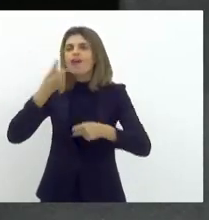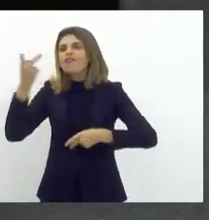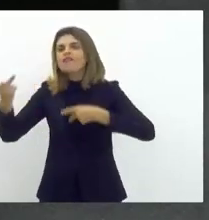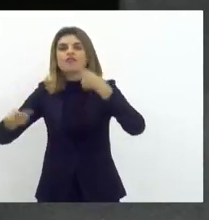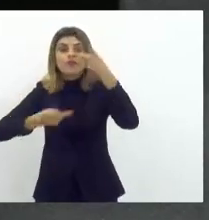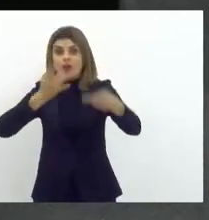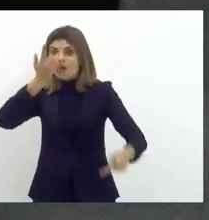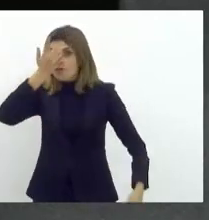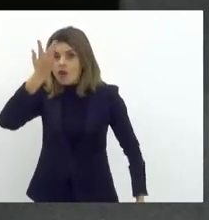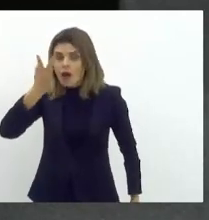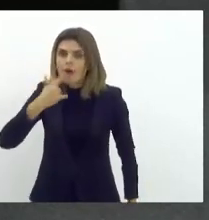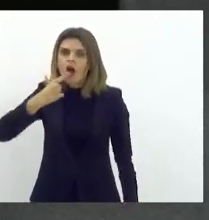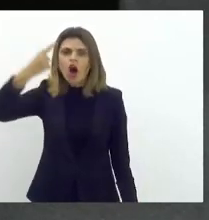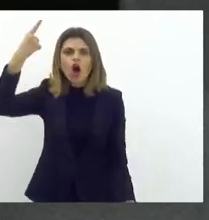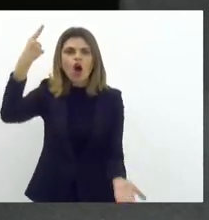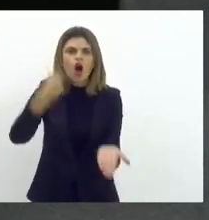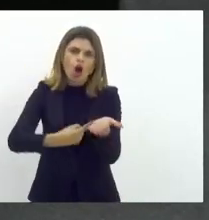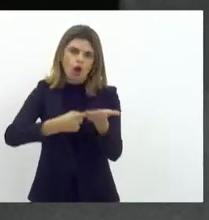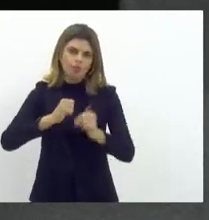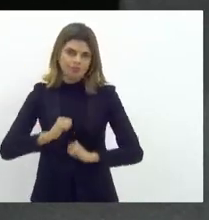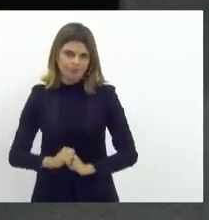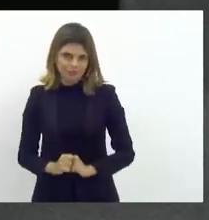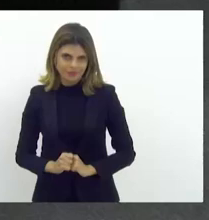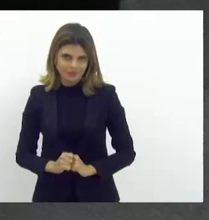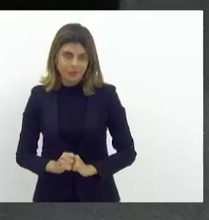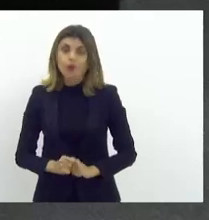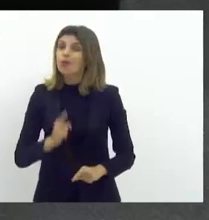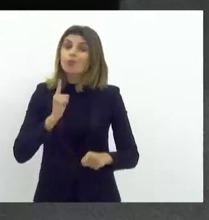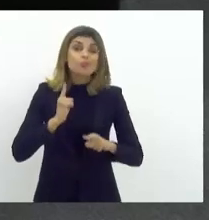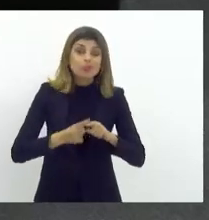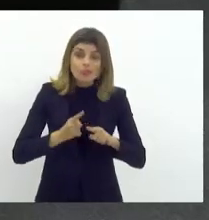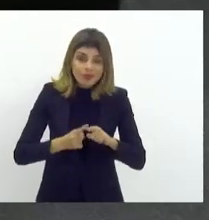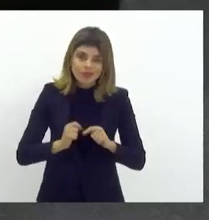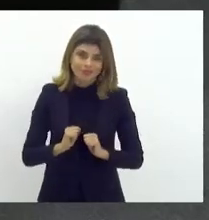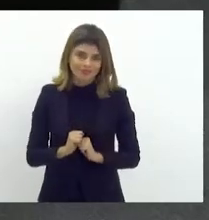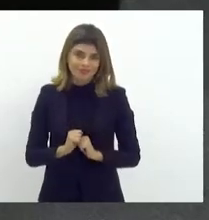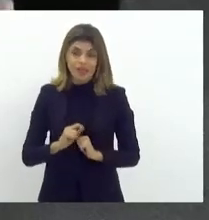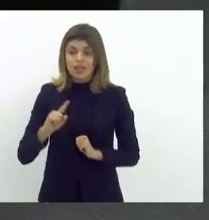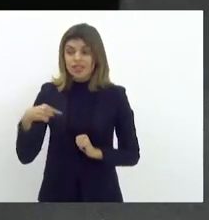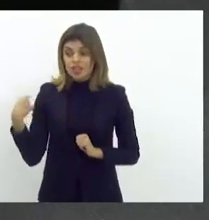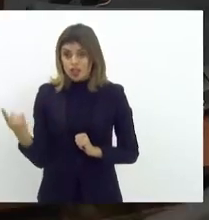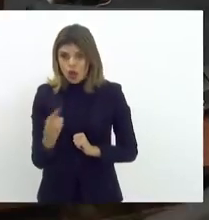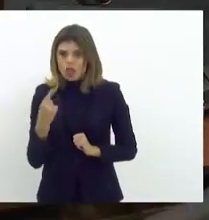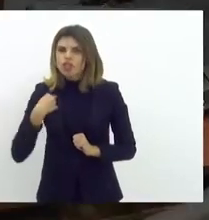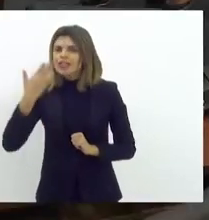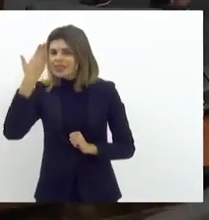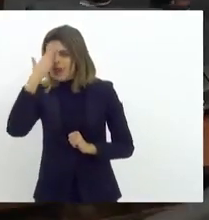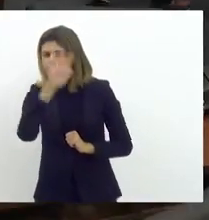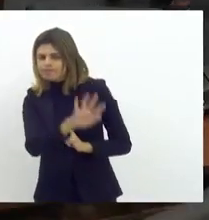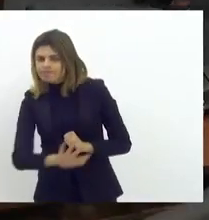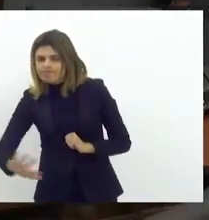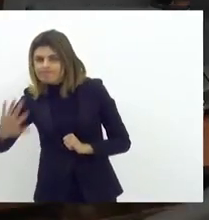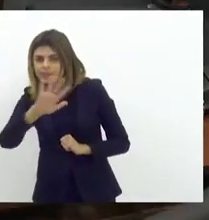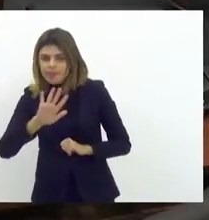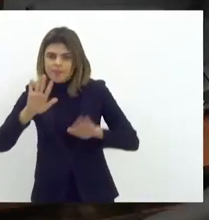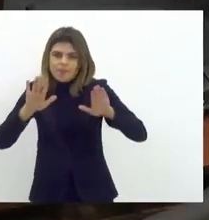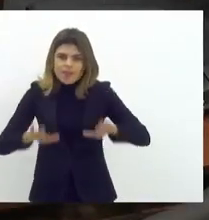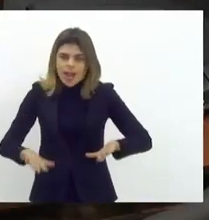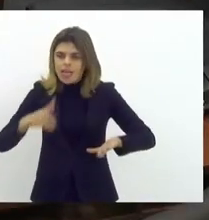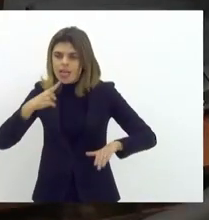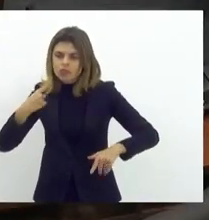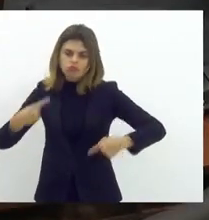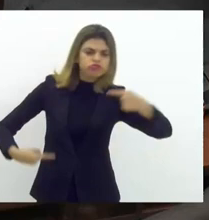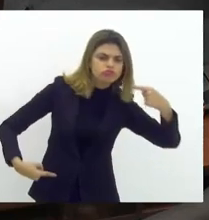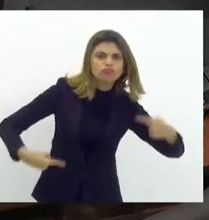mas de compromisso afinal de contas senhora Presidente se Tecnicamente a gente fosse aqui ficar disputando